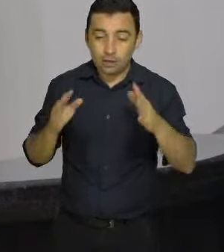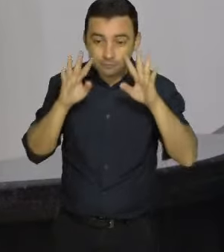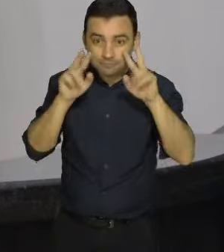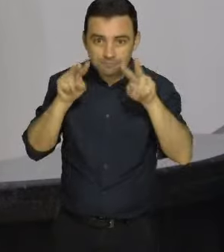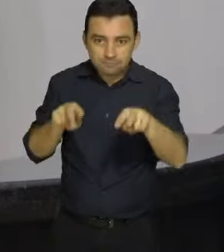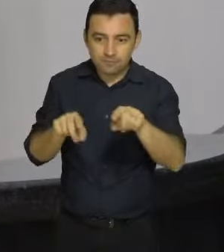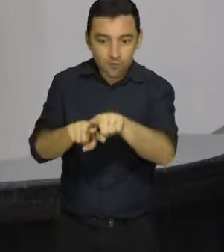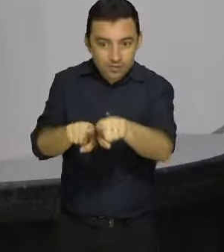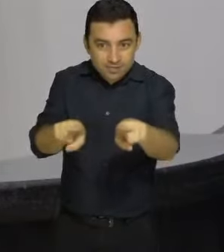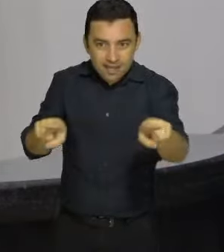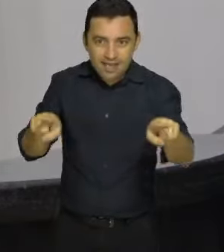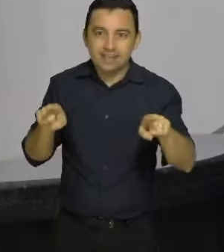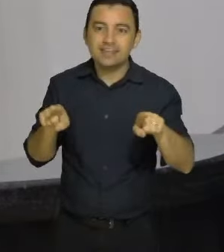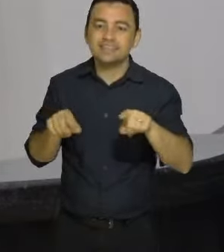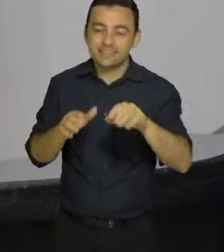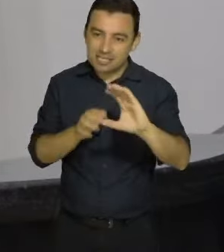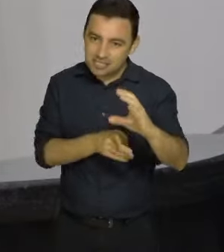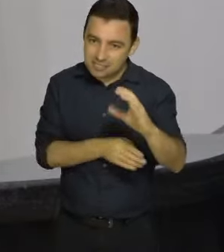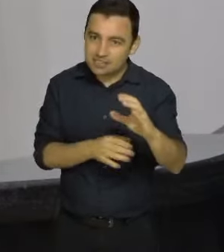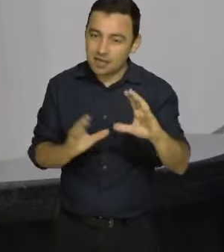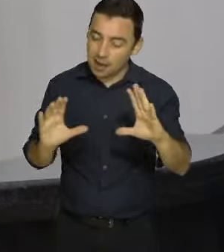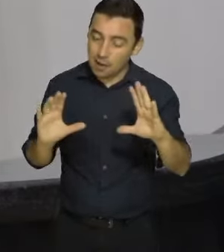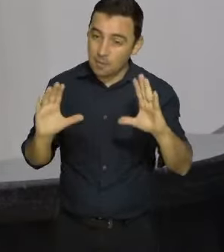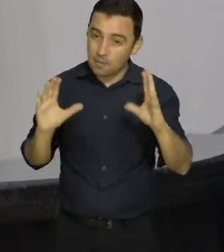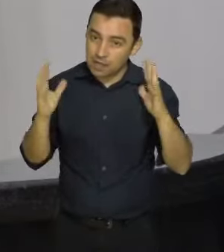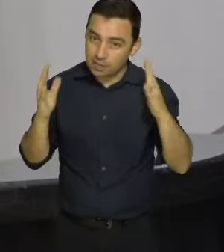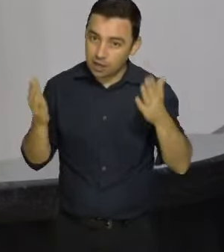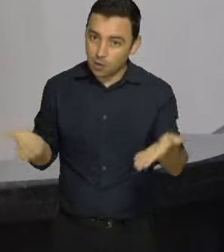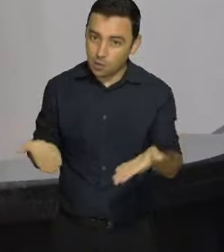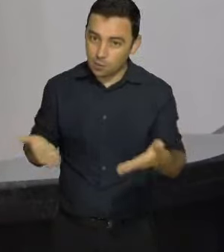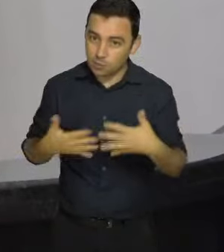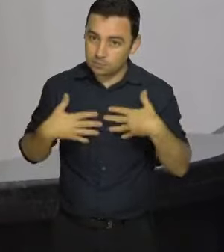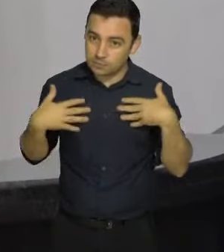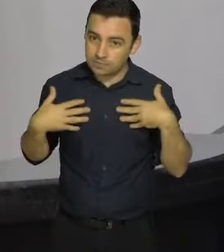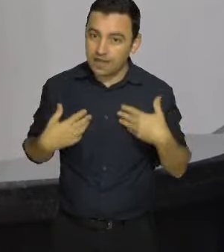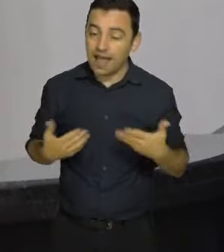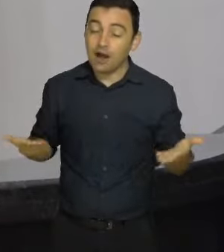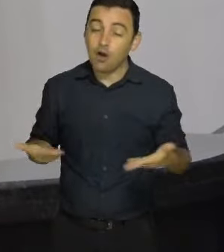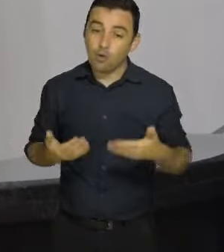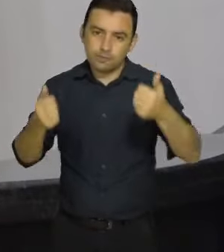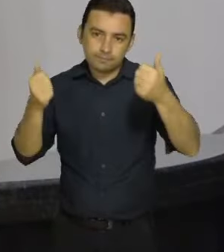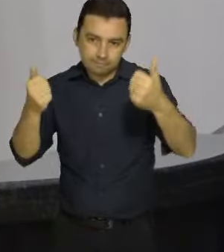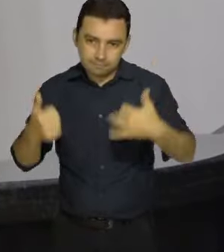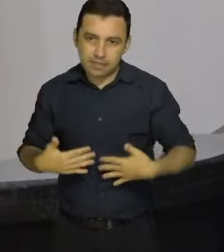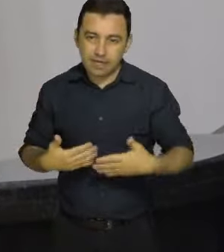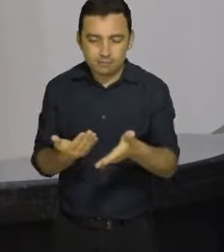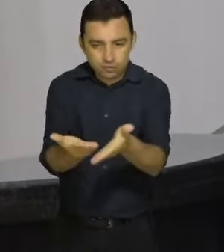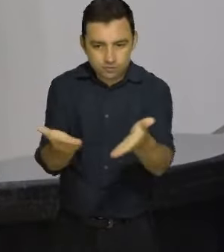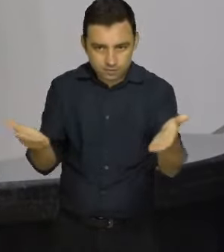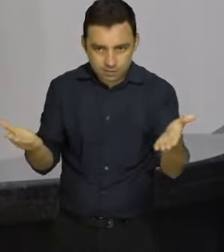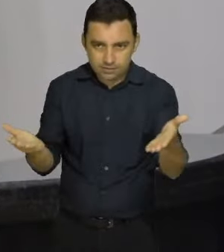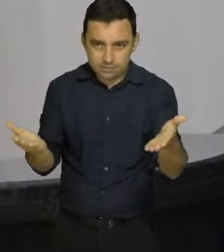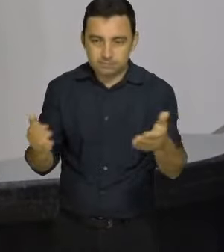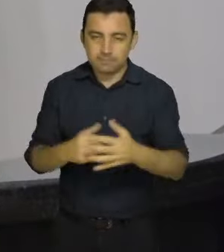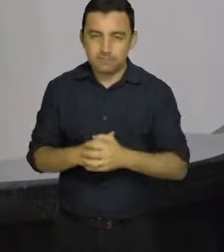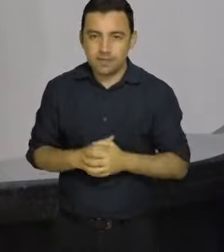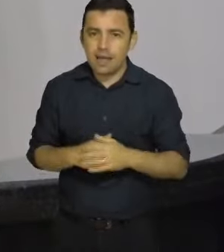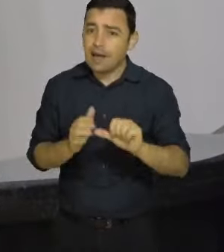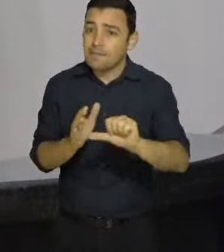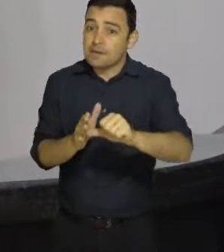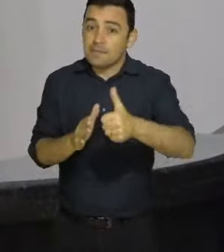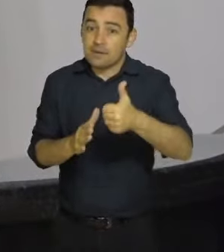cientistas, professoras, mulheres homenageadas nesta noite. Essa fala é, sem dúvida, para vocês. E é a primeira vez desde